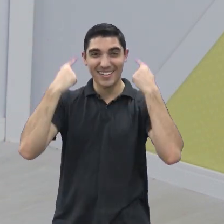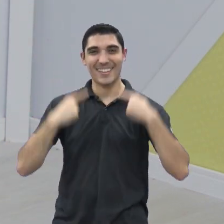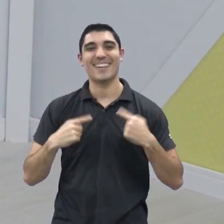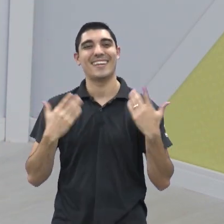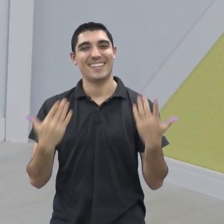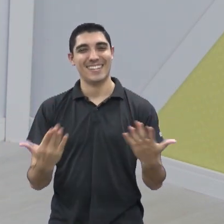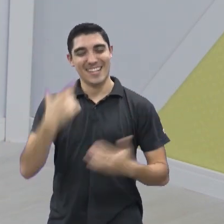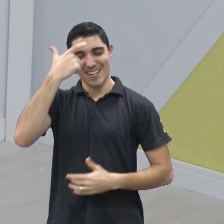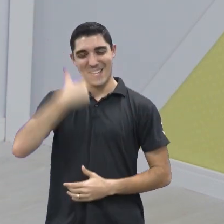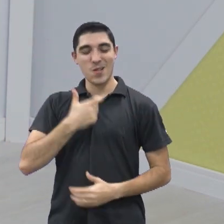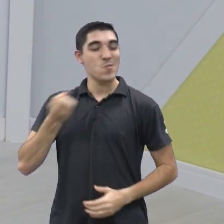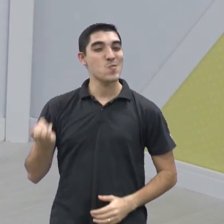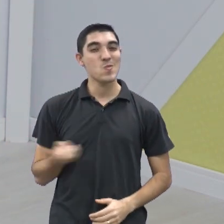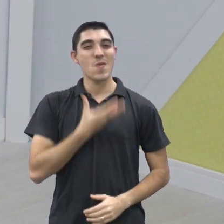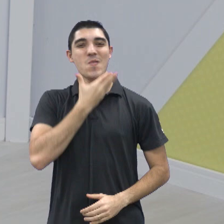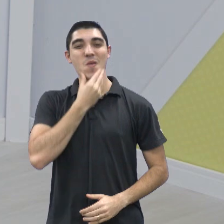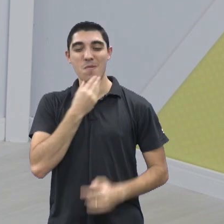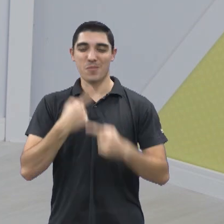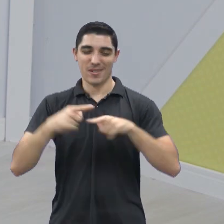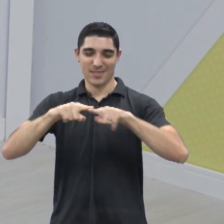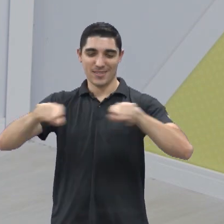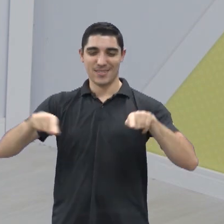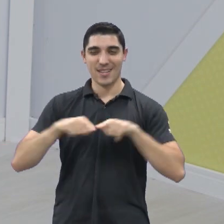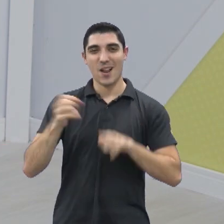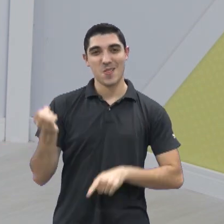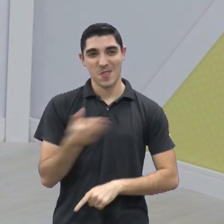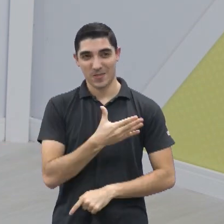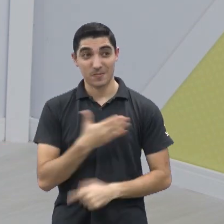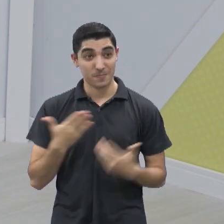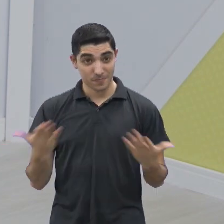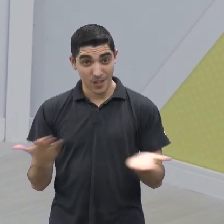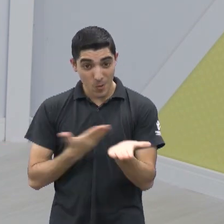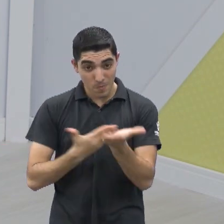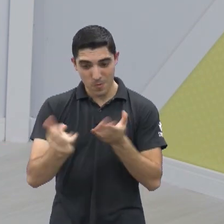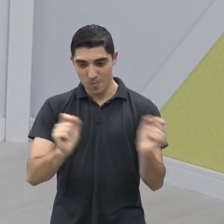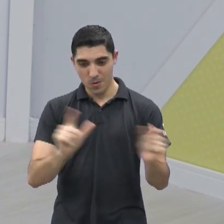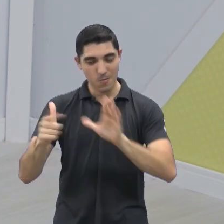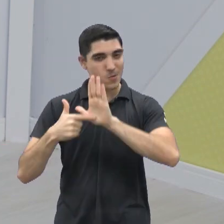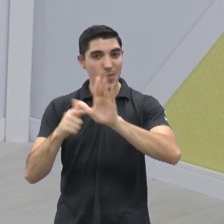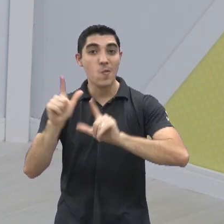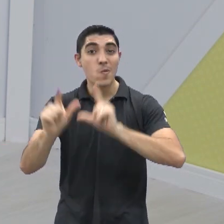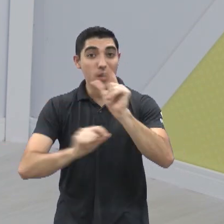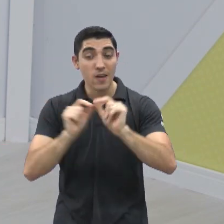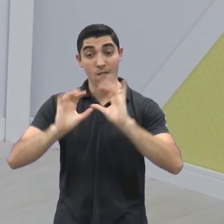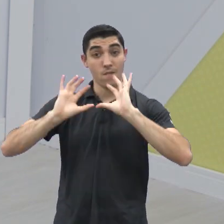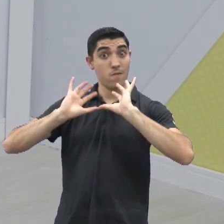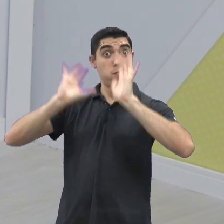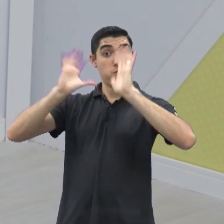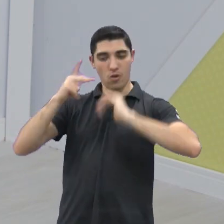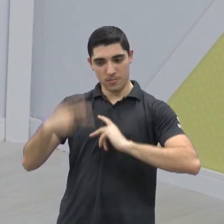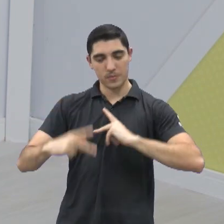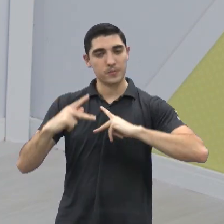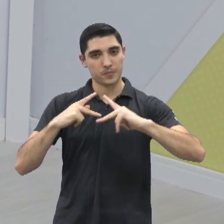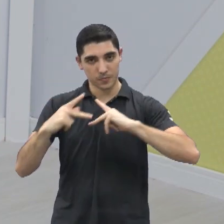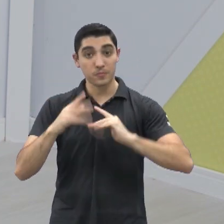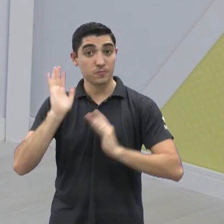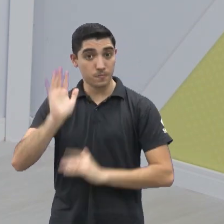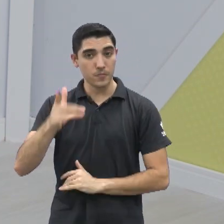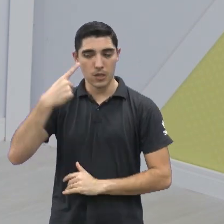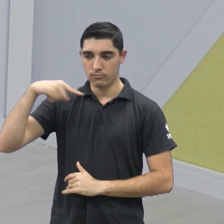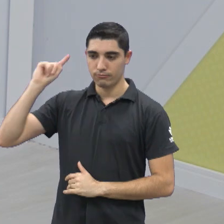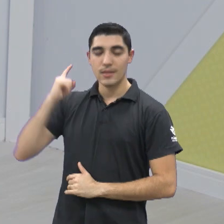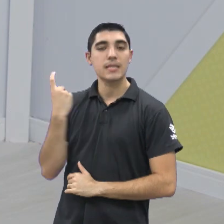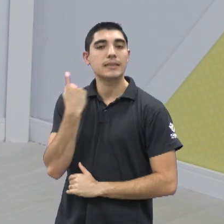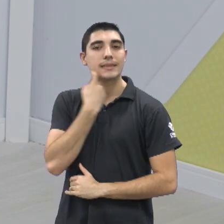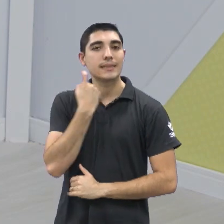novo homem neste novo estúdio. Que beleza. E olha só, a gente começa a Hora do Esporte de hoje falando do Vôlei São José, que entrou em quadra na última